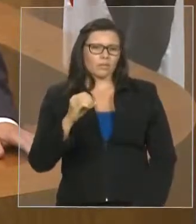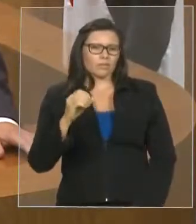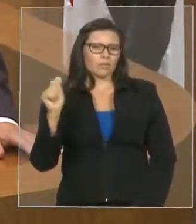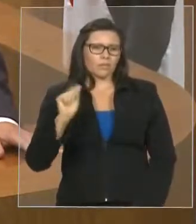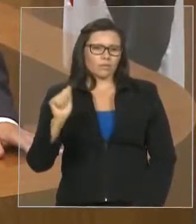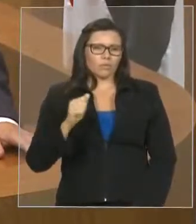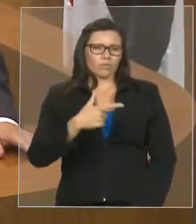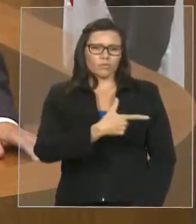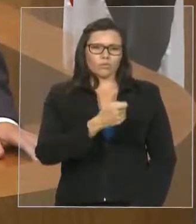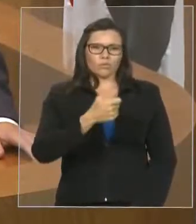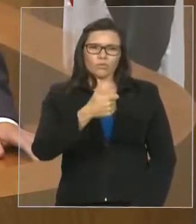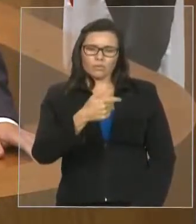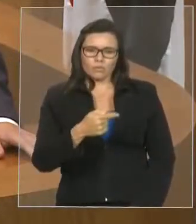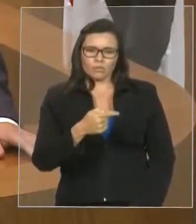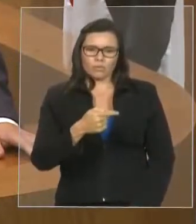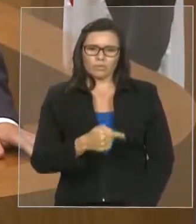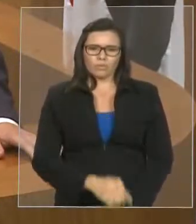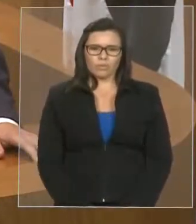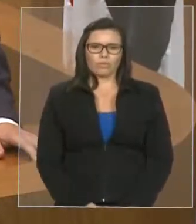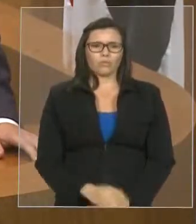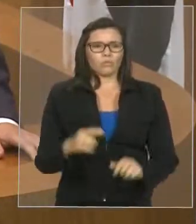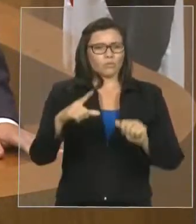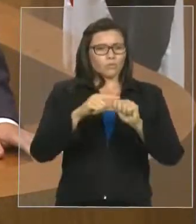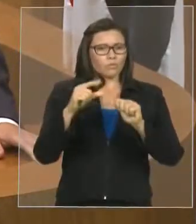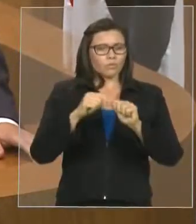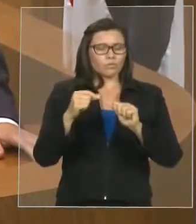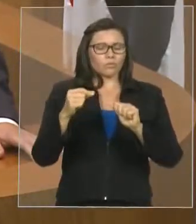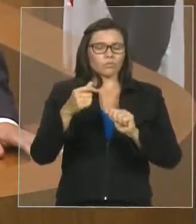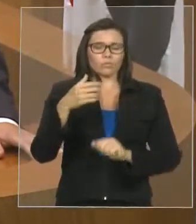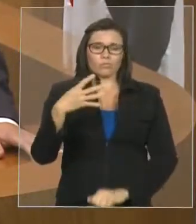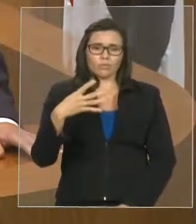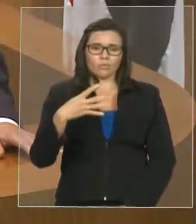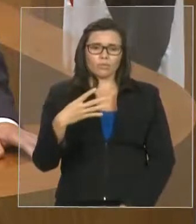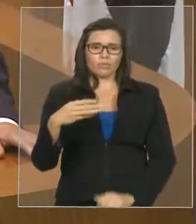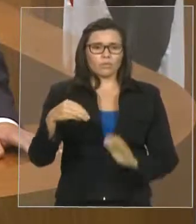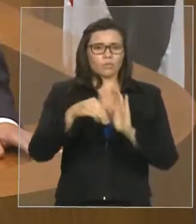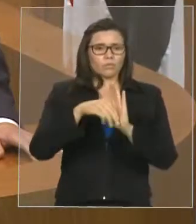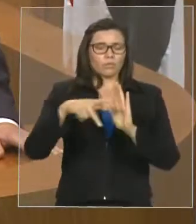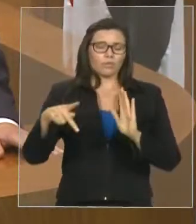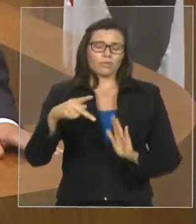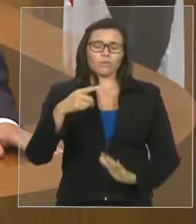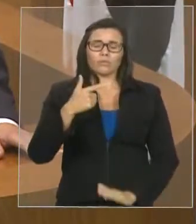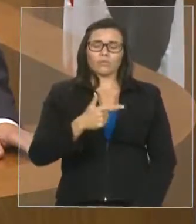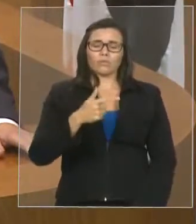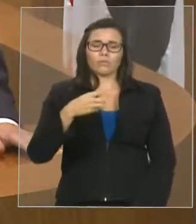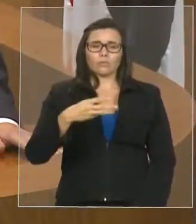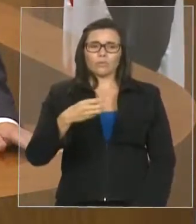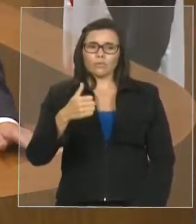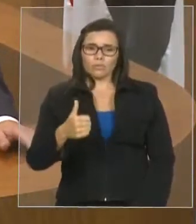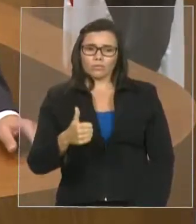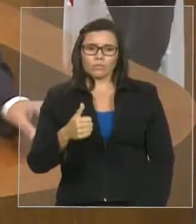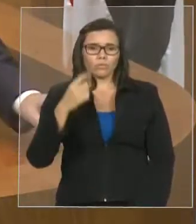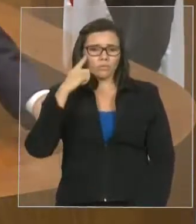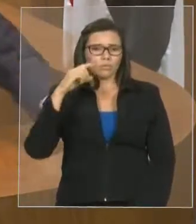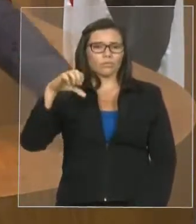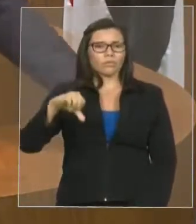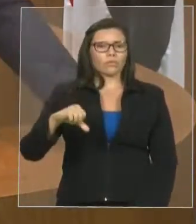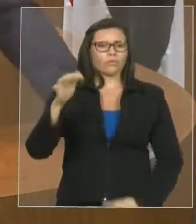os benefícios previstos no artigo 4º da medida provisória 231, de 9 de fevereiro